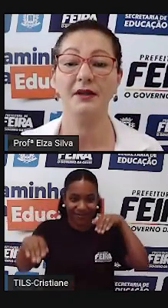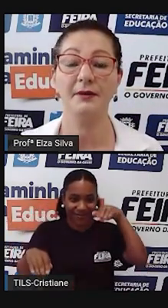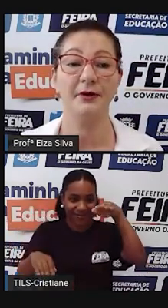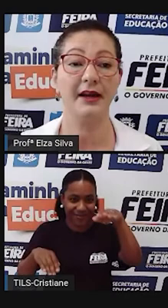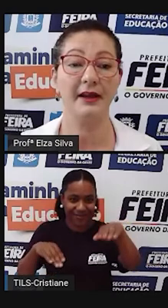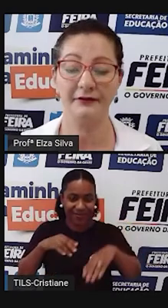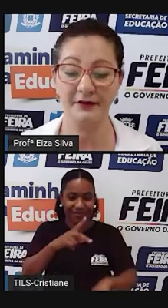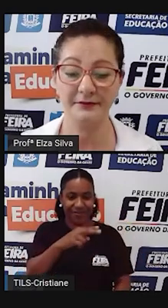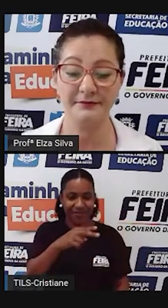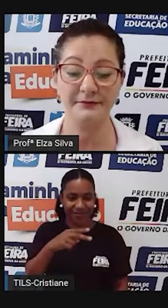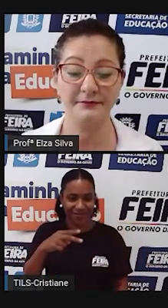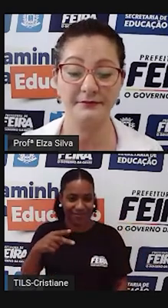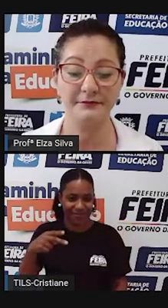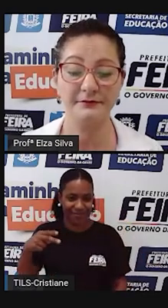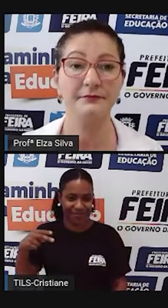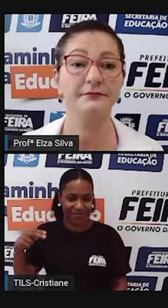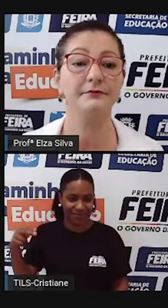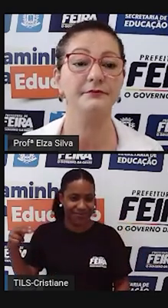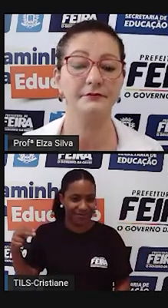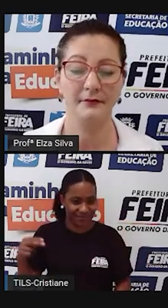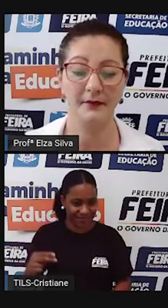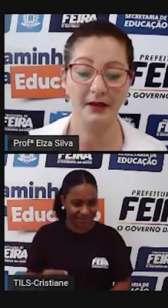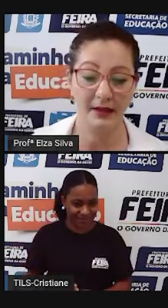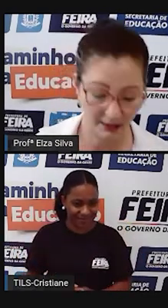Next one, number 11.